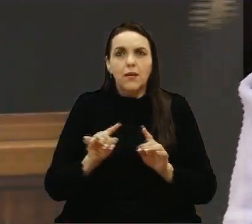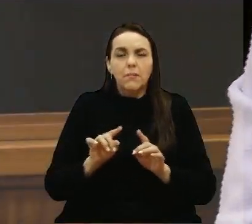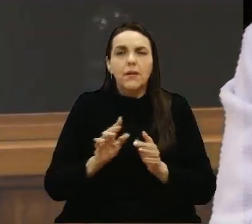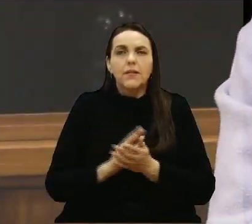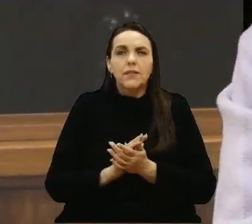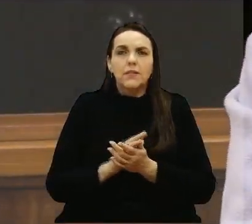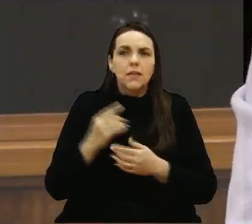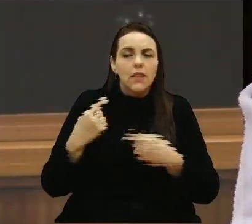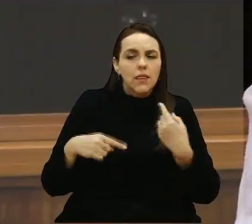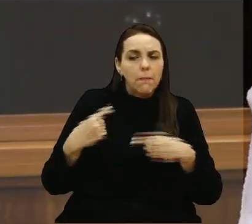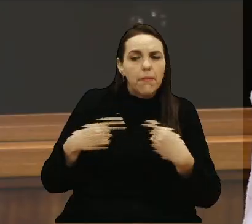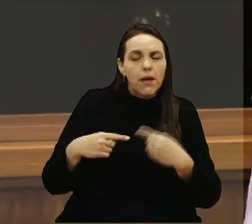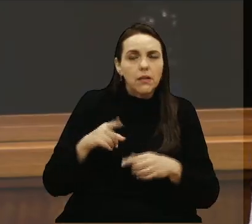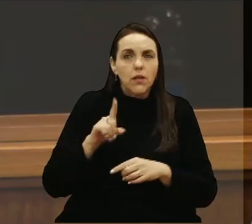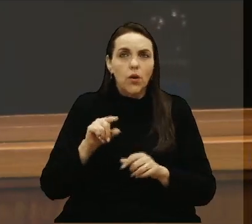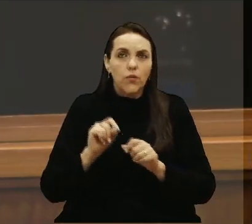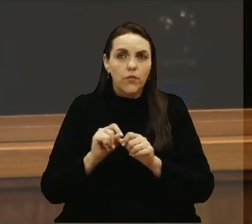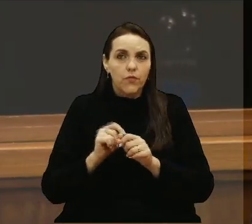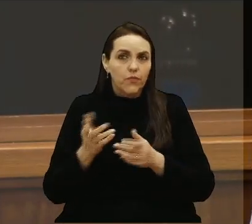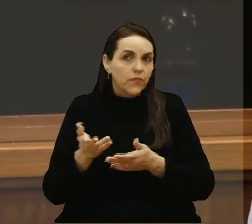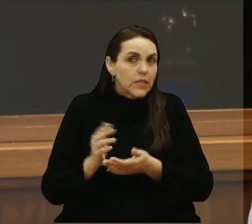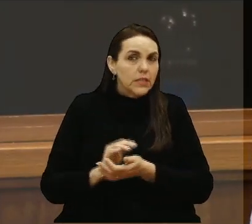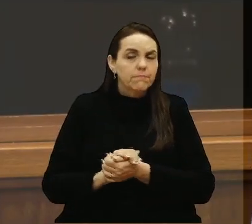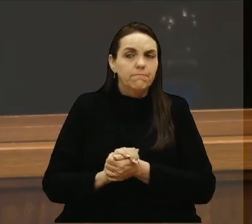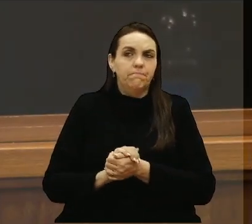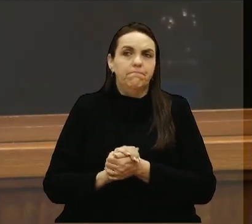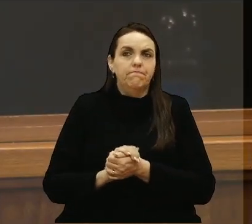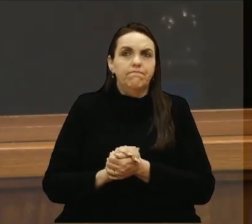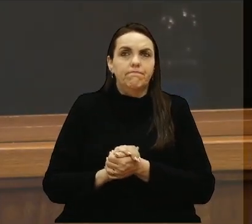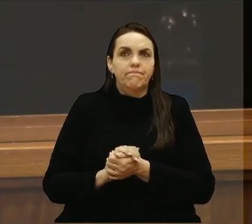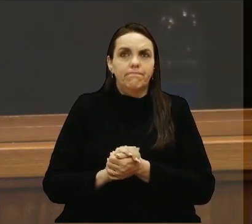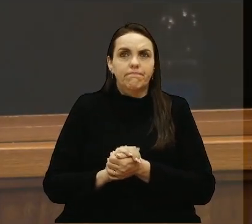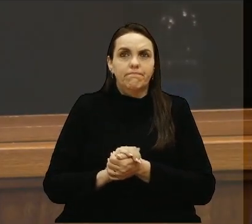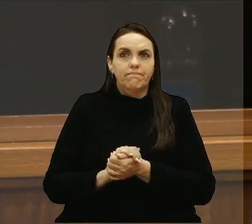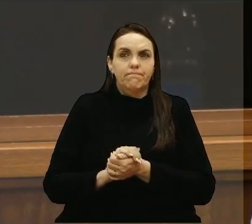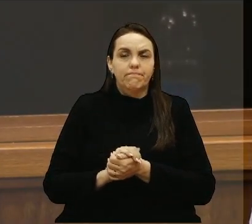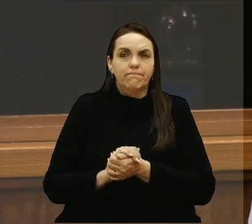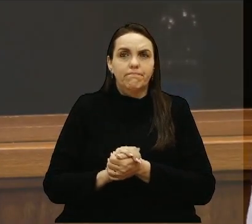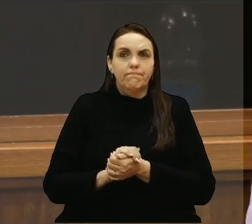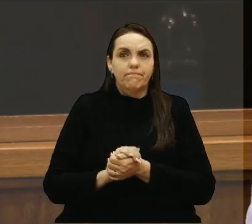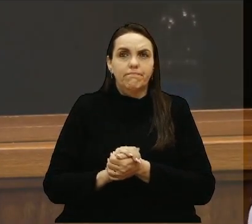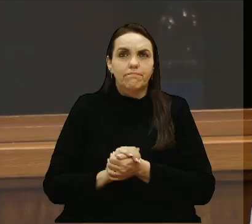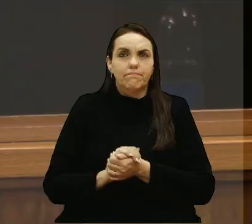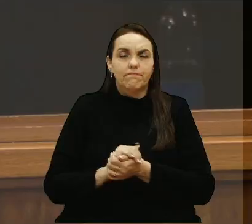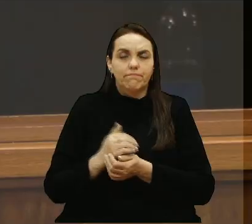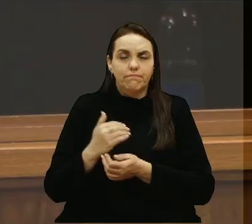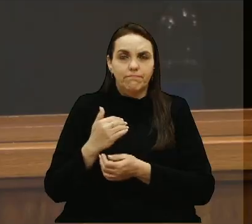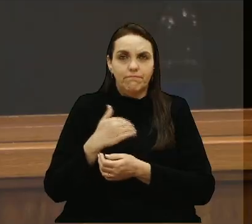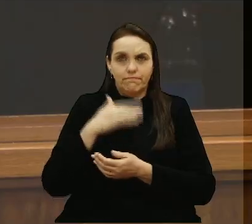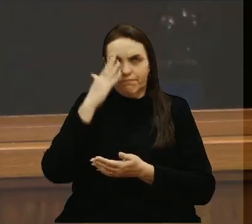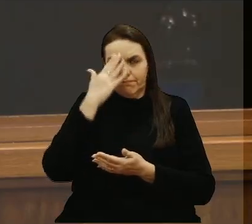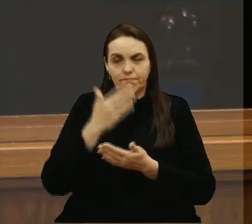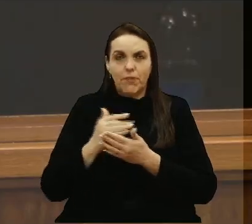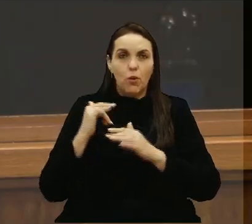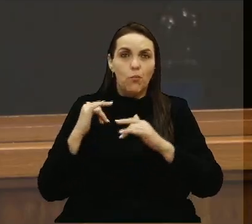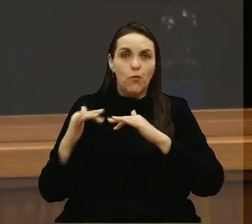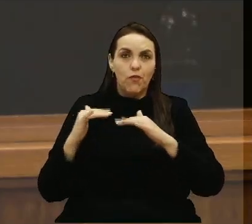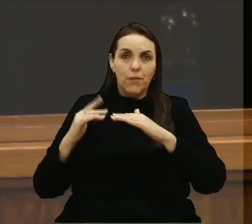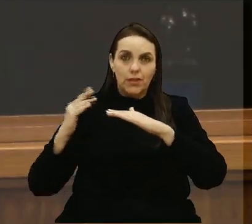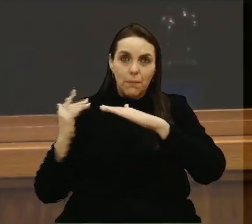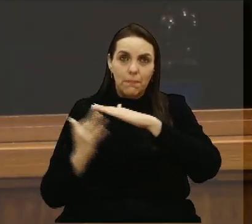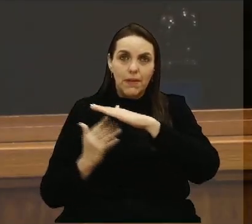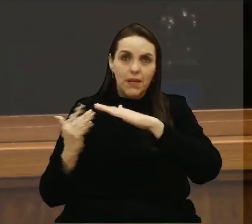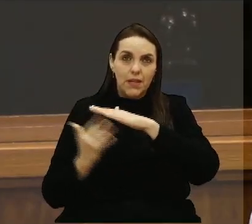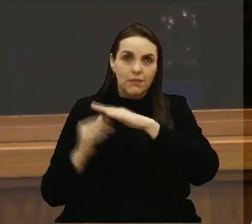em debate é isso que está sendo feito. Eu acho que o movimento migratório, uma